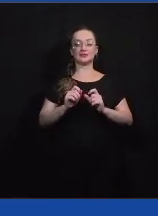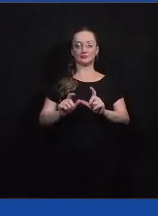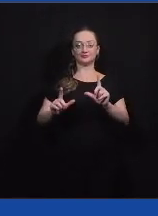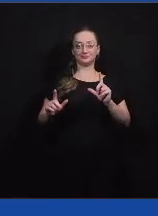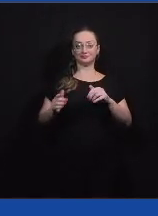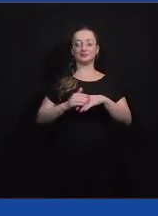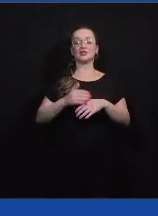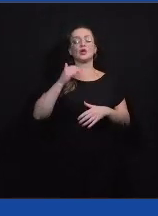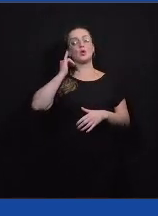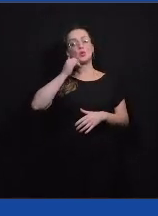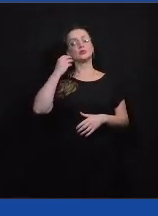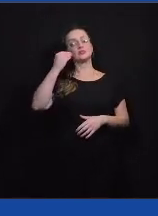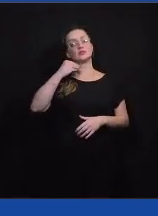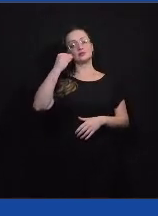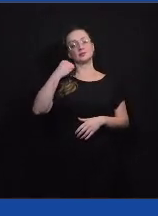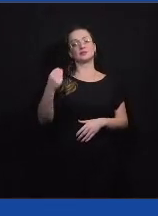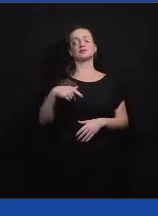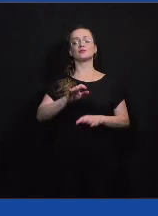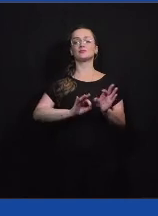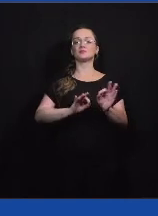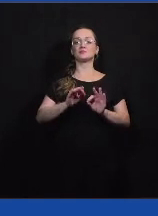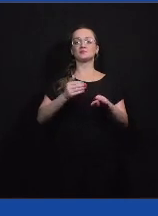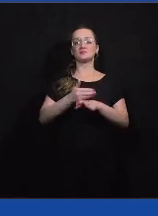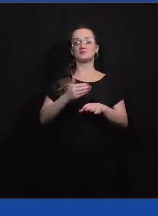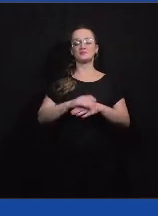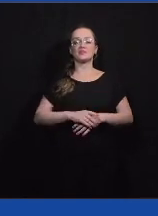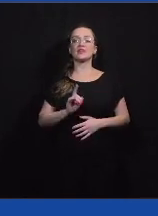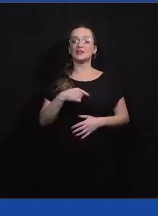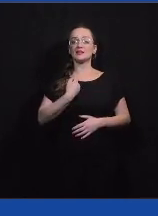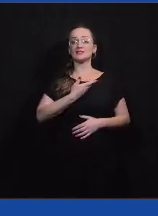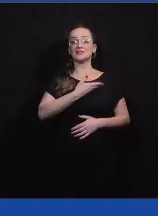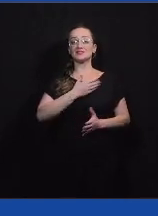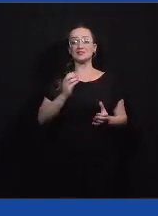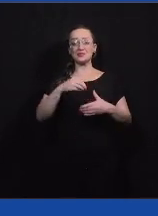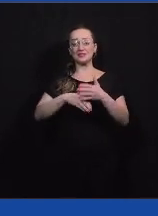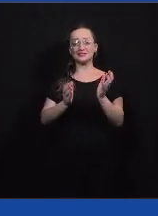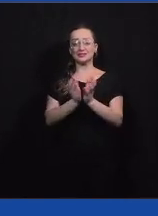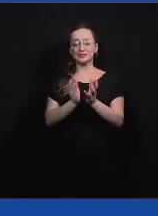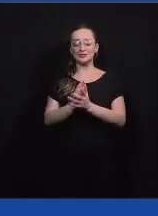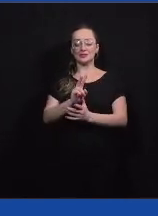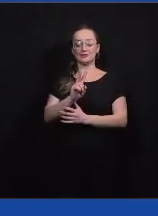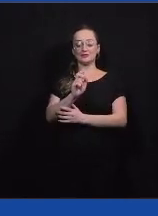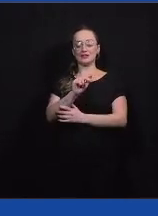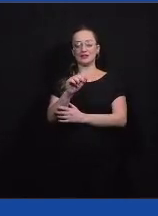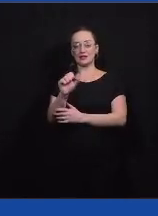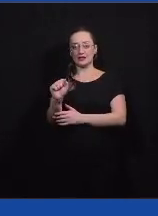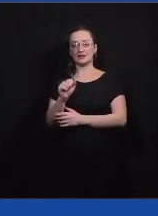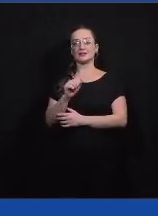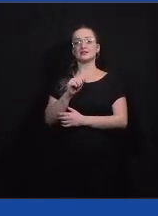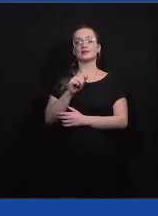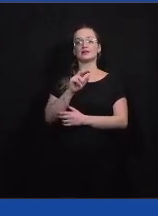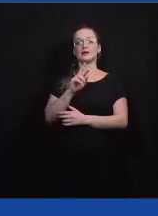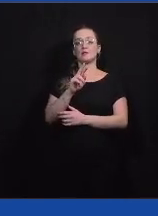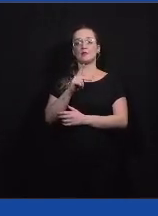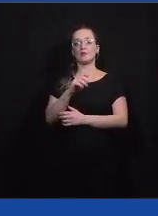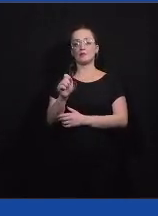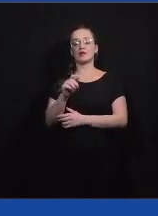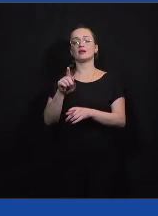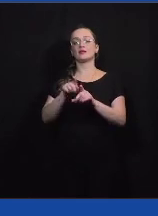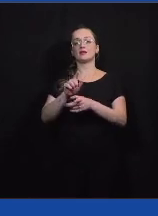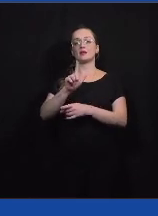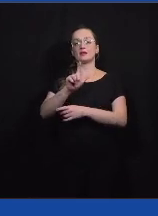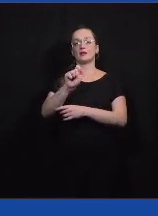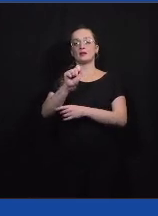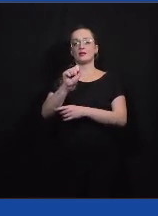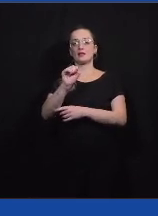sobre a experiência de estar projeto e aos meus colegas de equipe Wanessa pop e Laís é pela